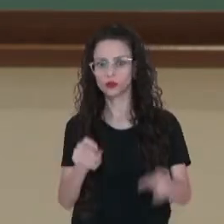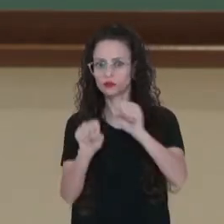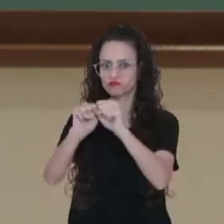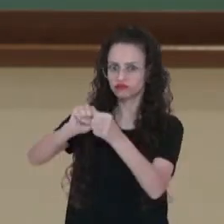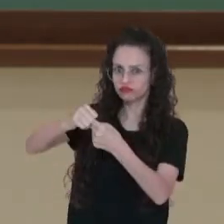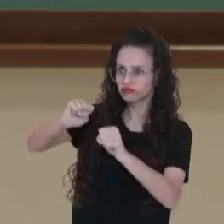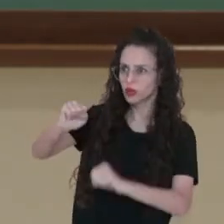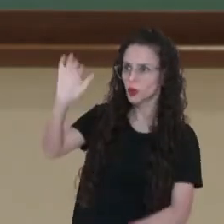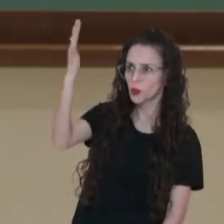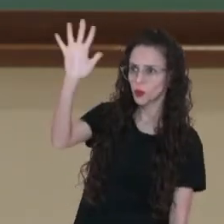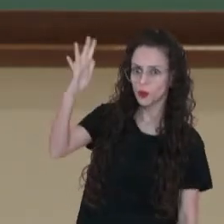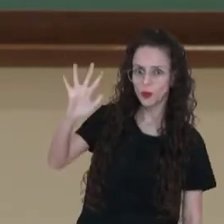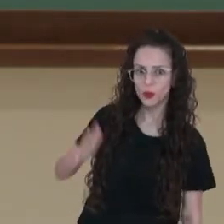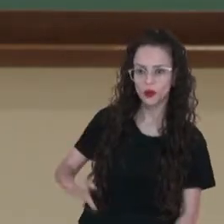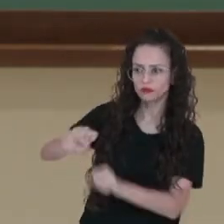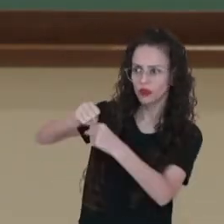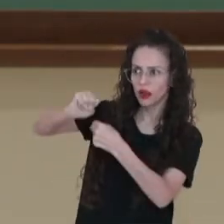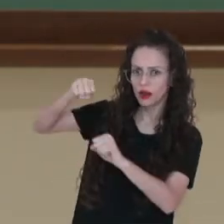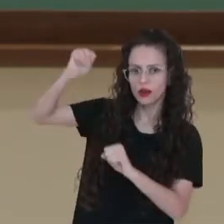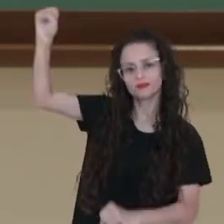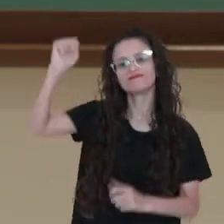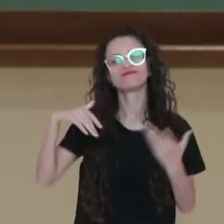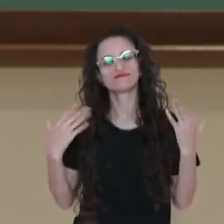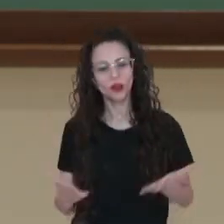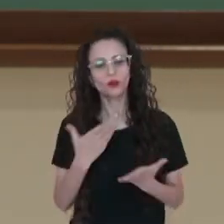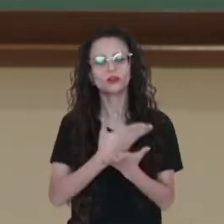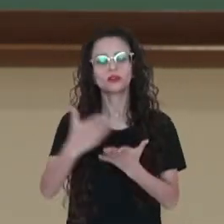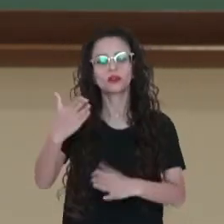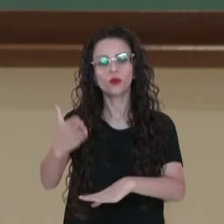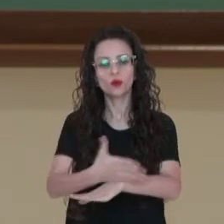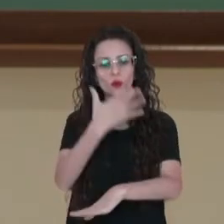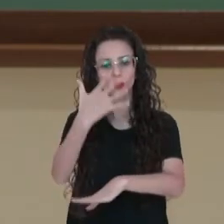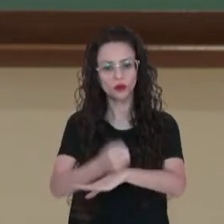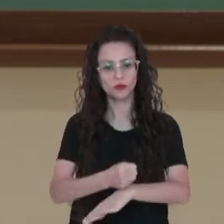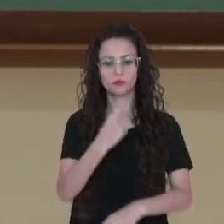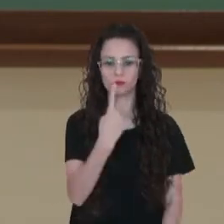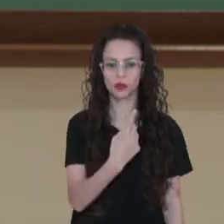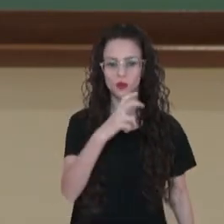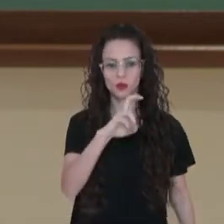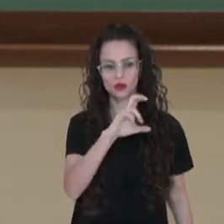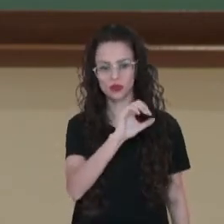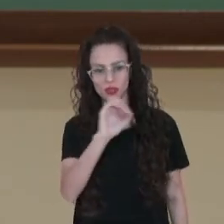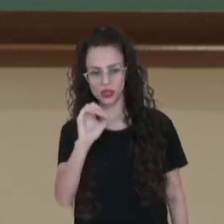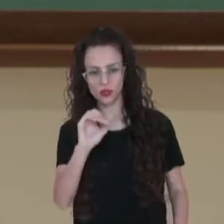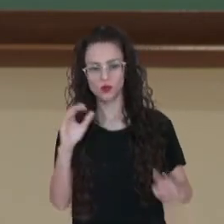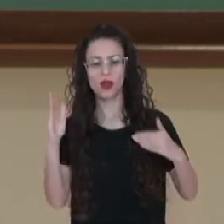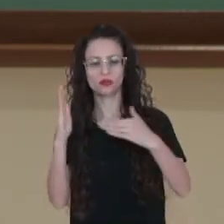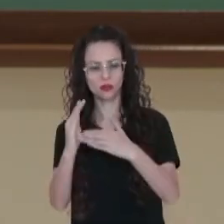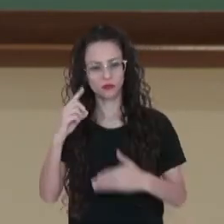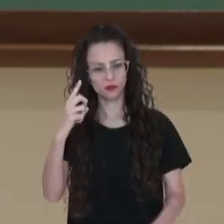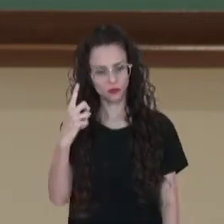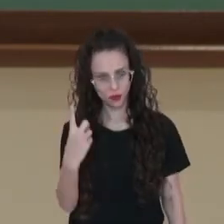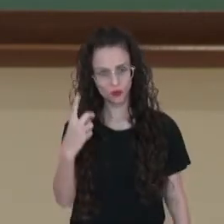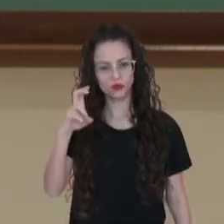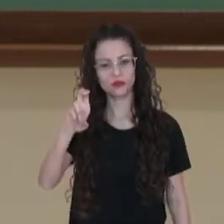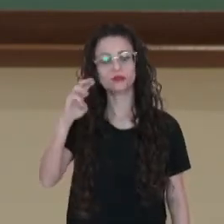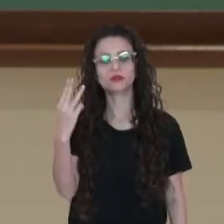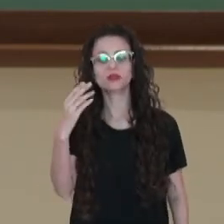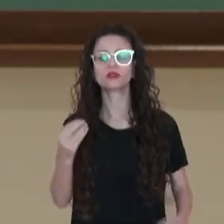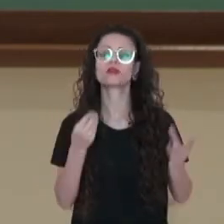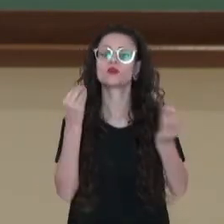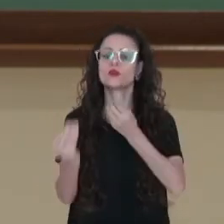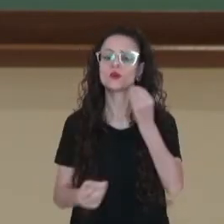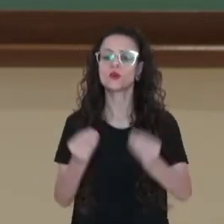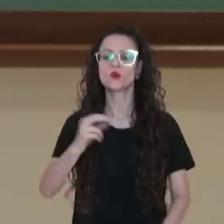extenso, lá no início da colonização, de 1500 a 1530, de que forma